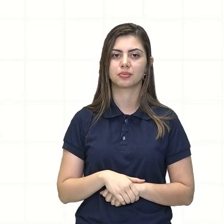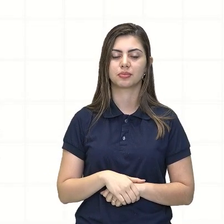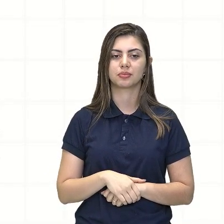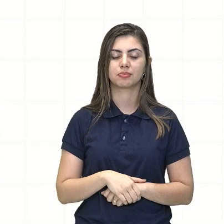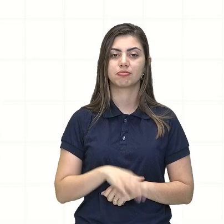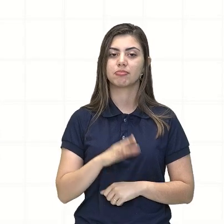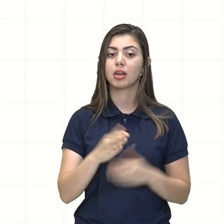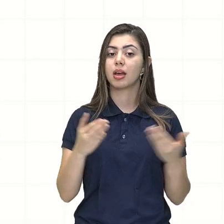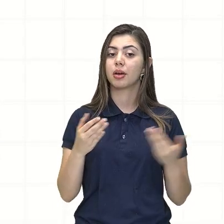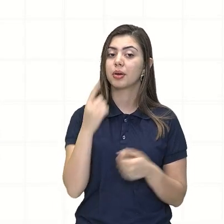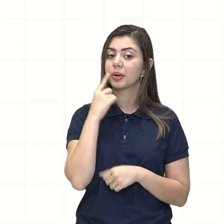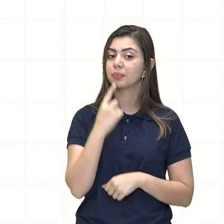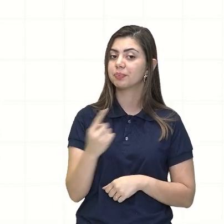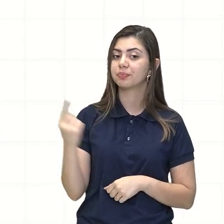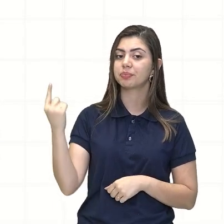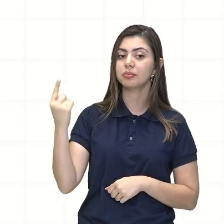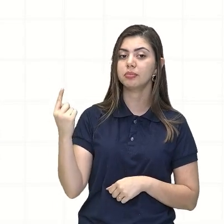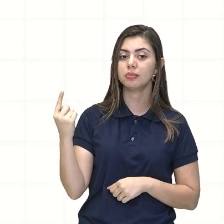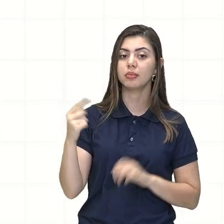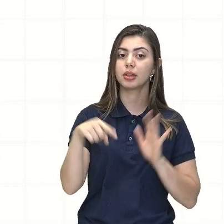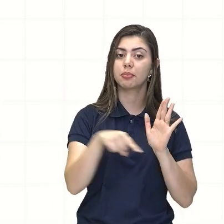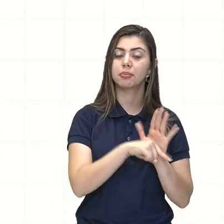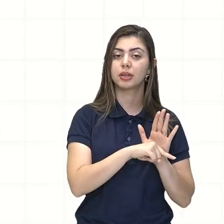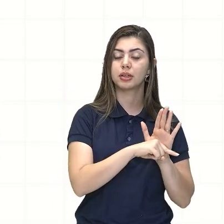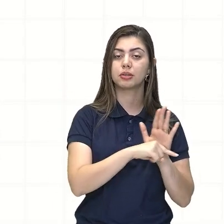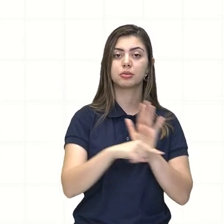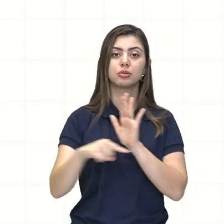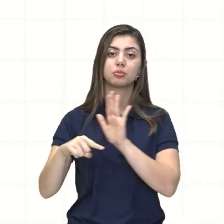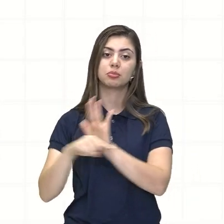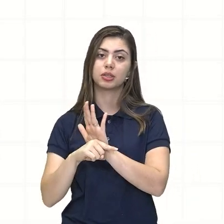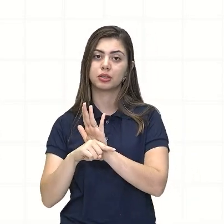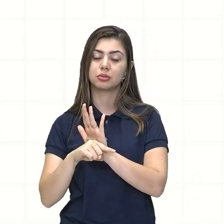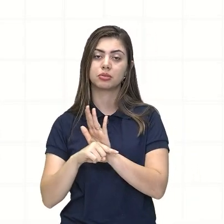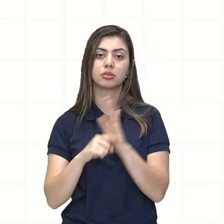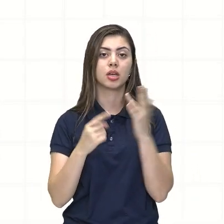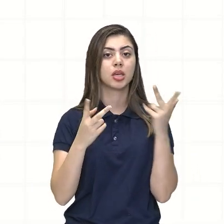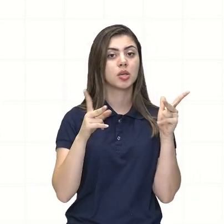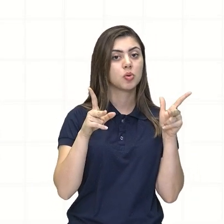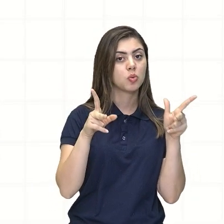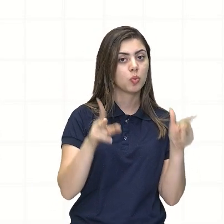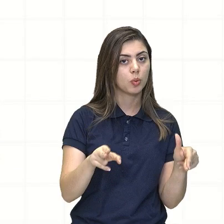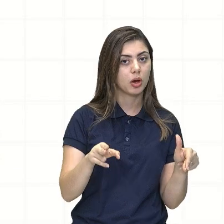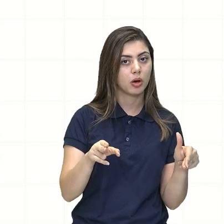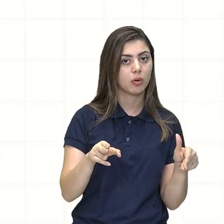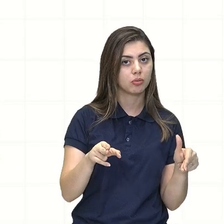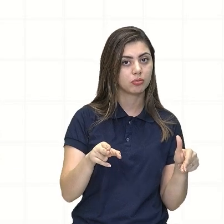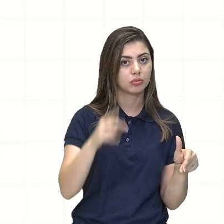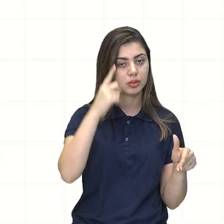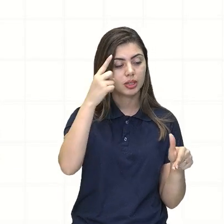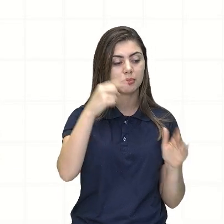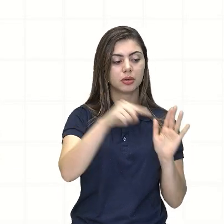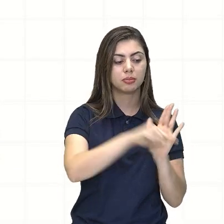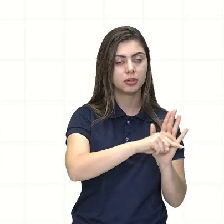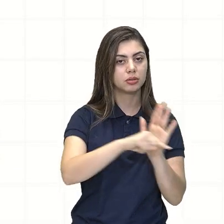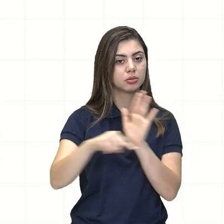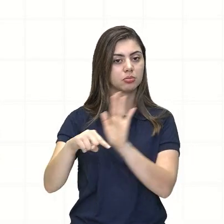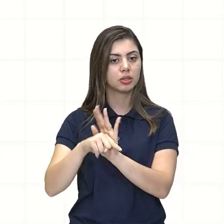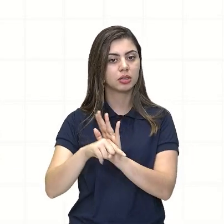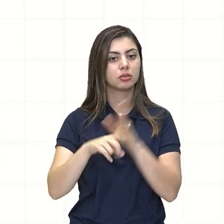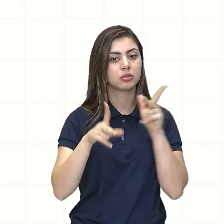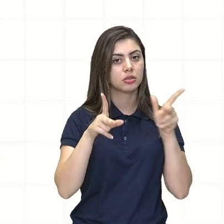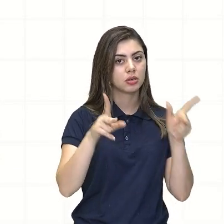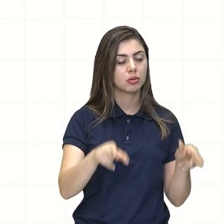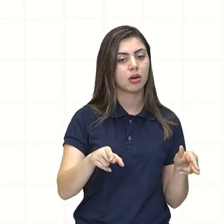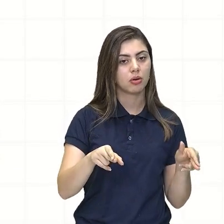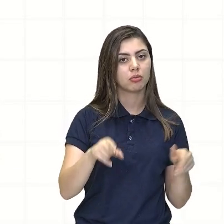Agora aqui, ó, menos com menos. Olha, sinais iguais. Menos com